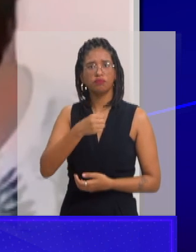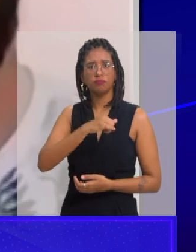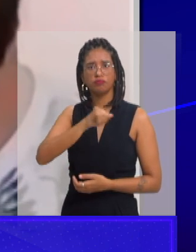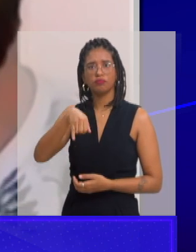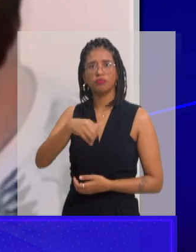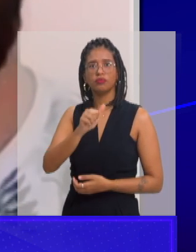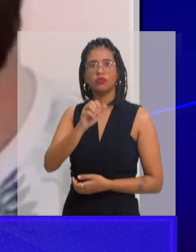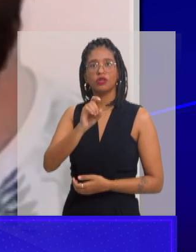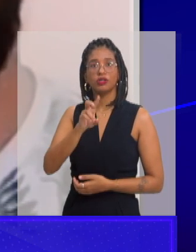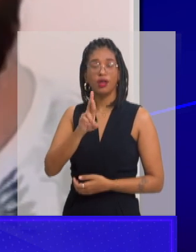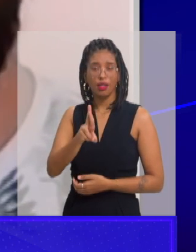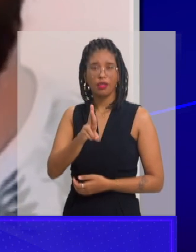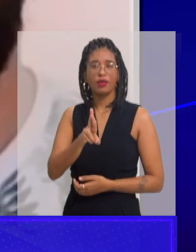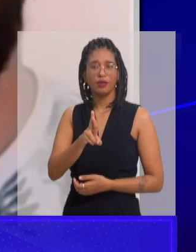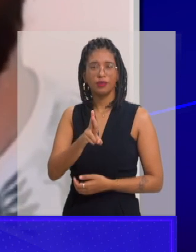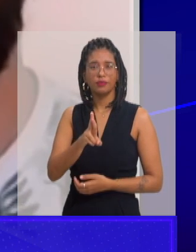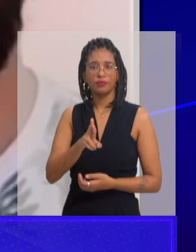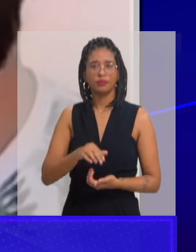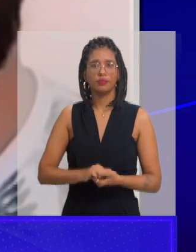vai enriquecendo, você vai